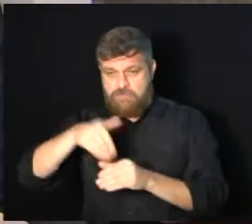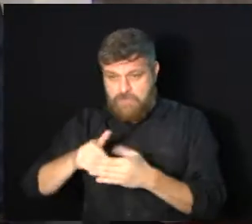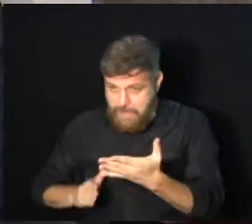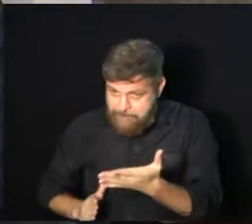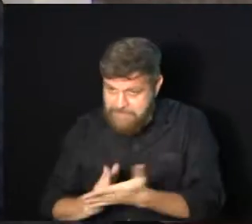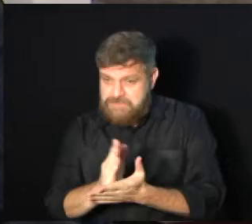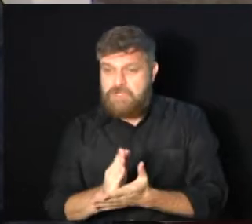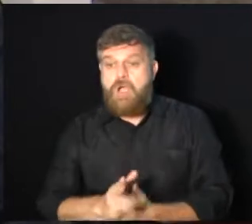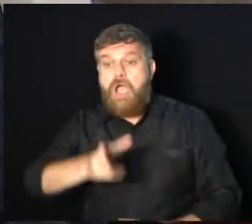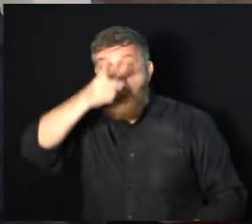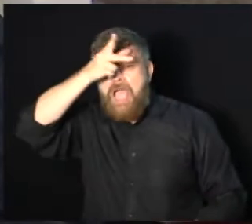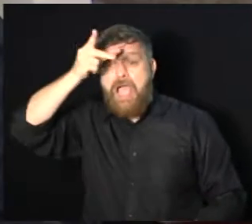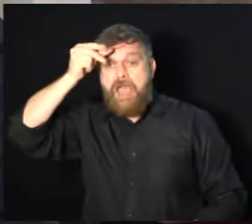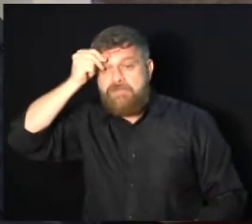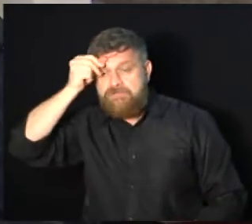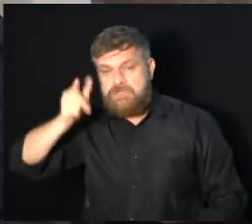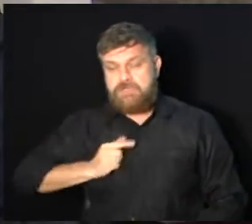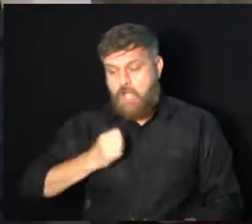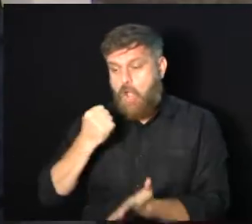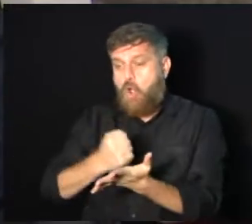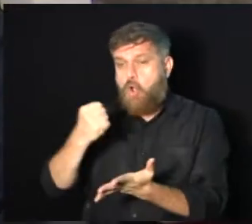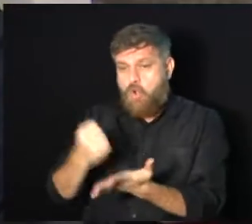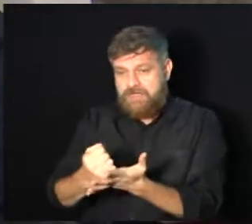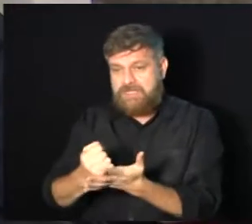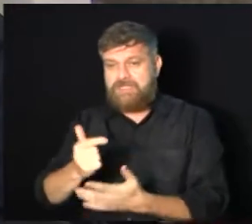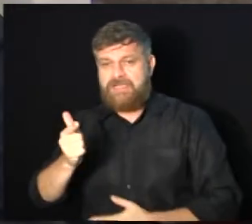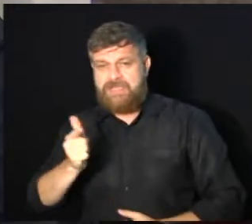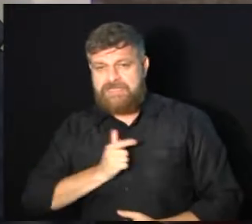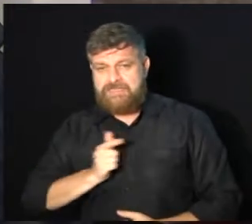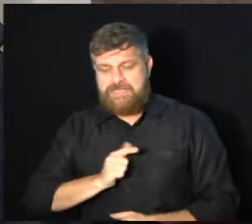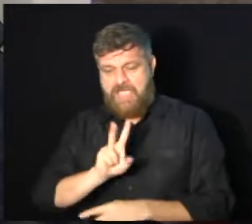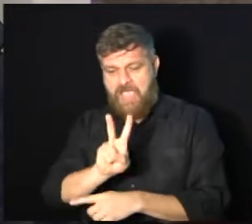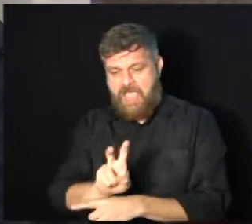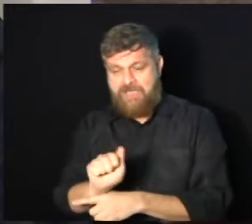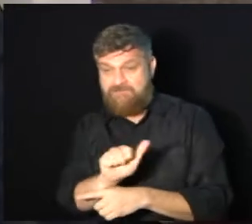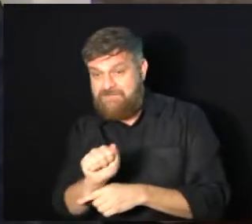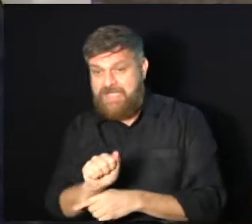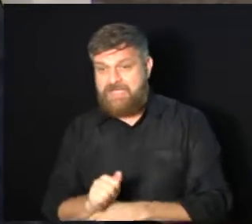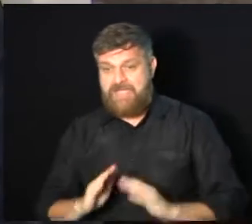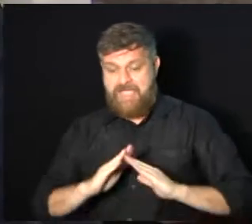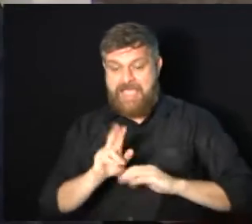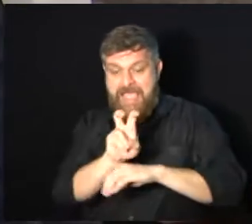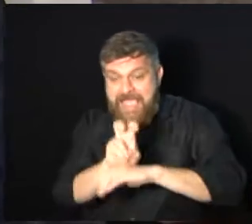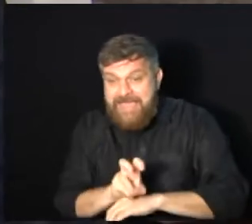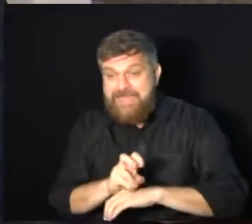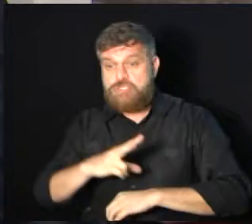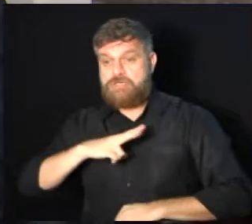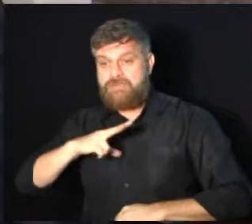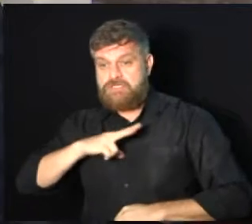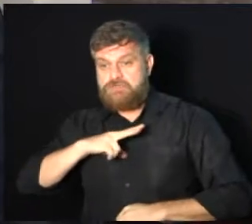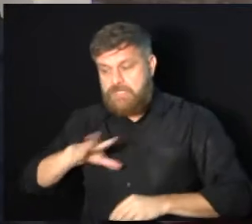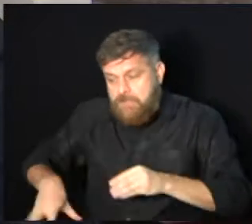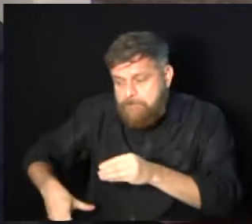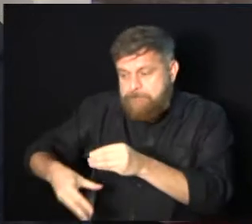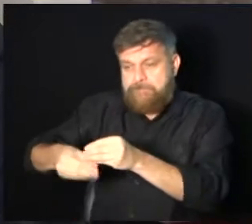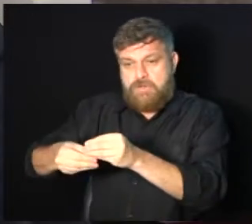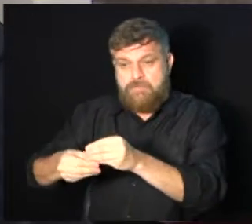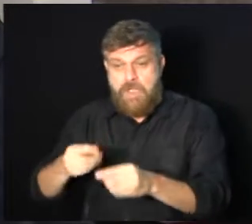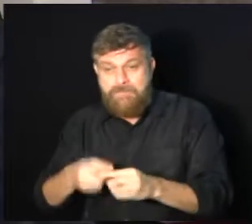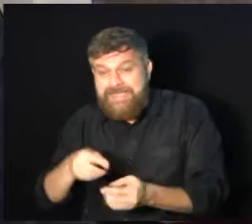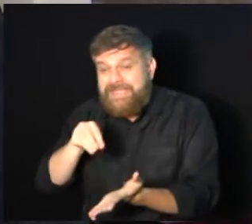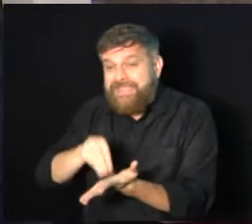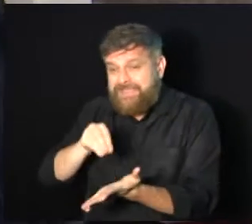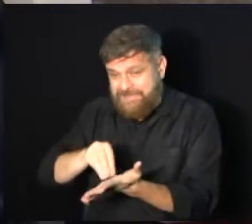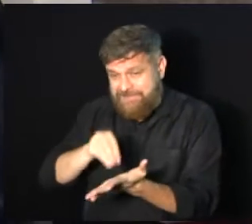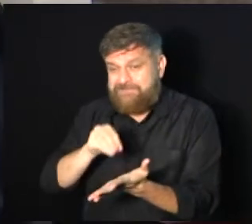que a prefeitura contrate vagas em creches particulares para ajudar a suprir o